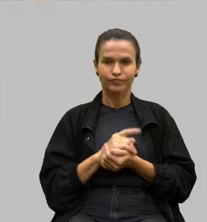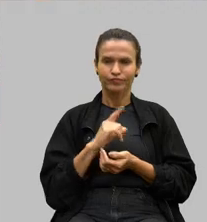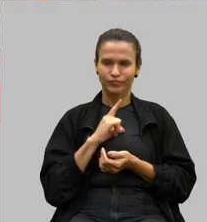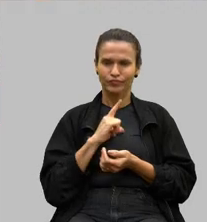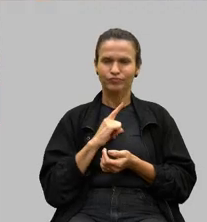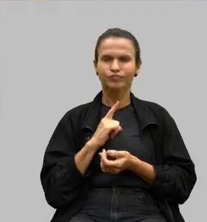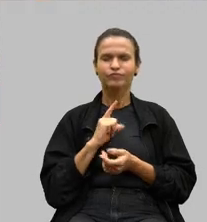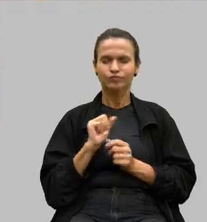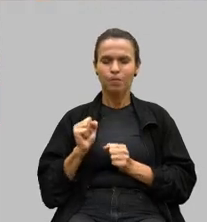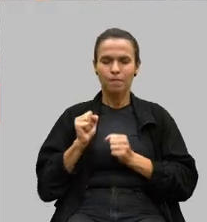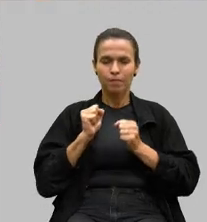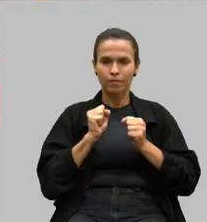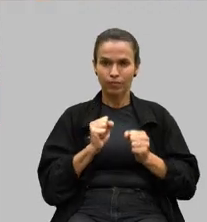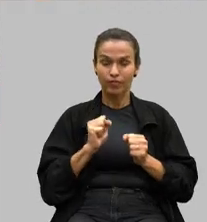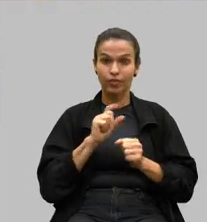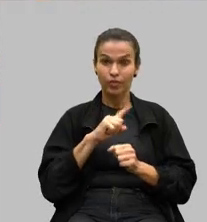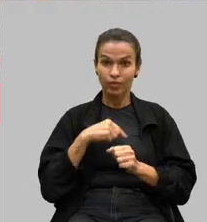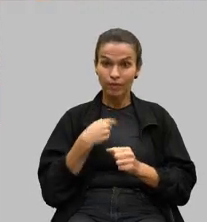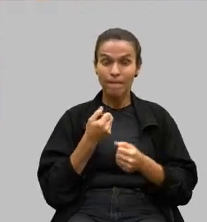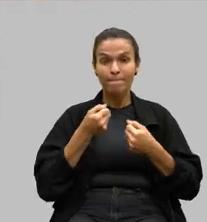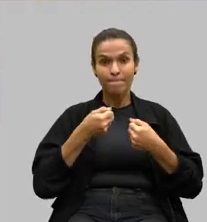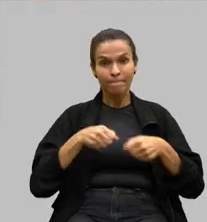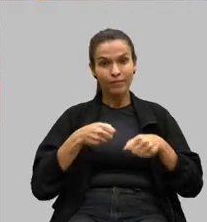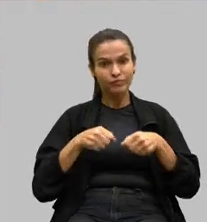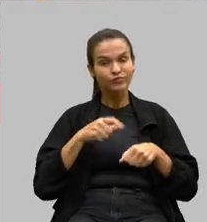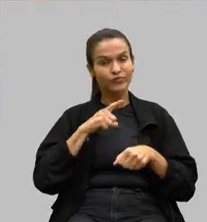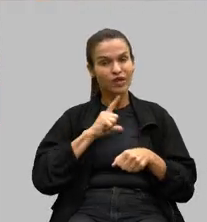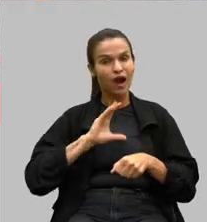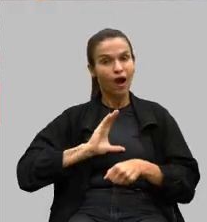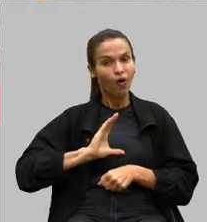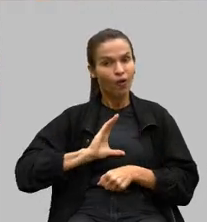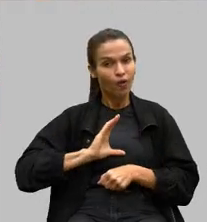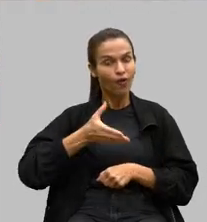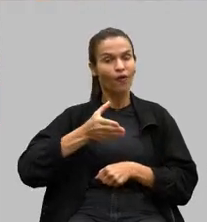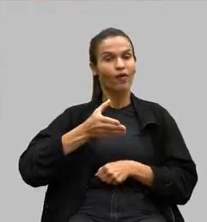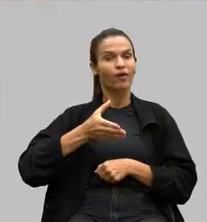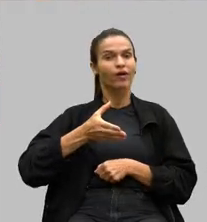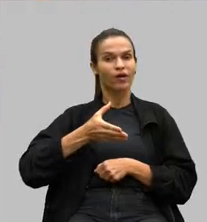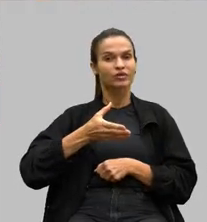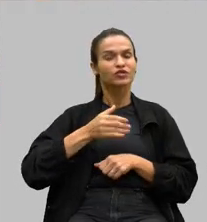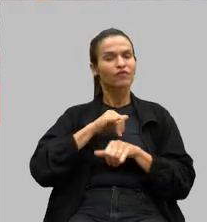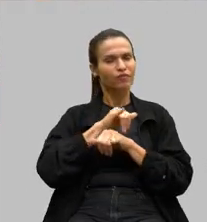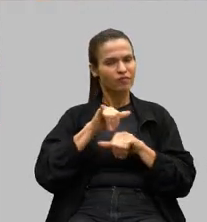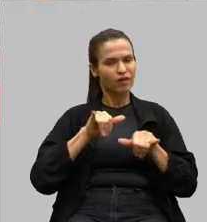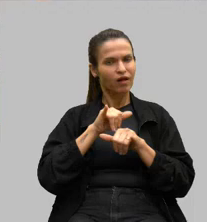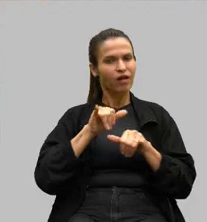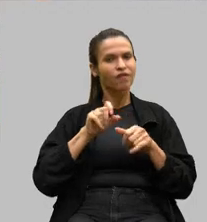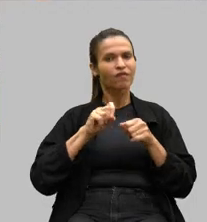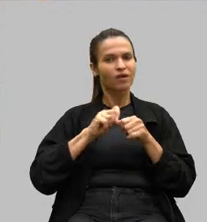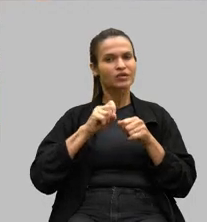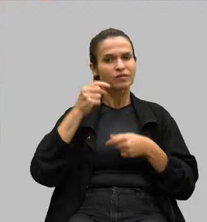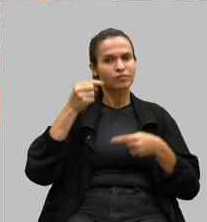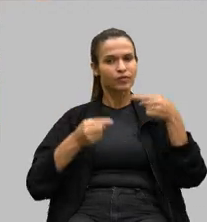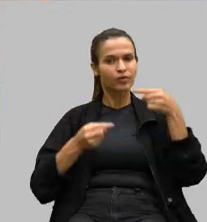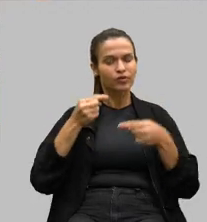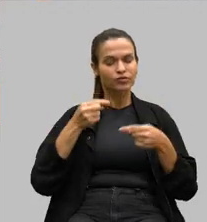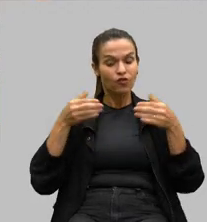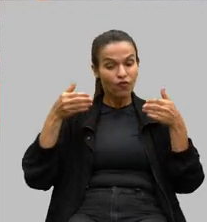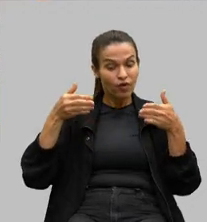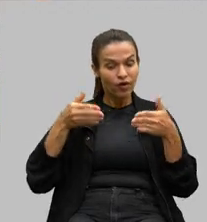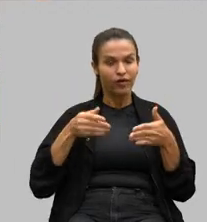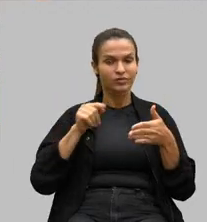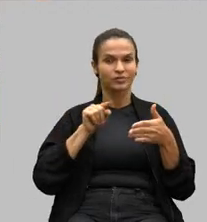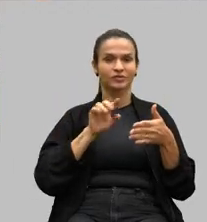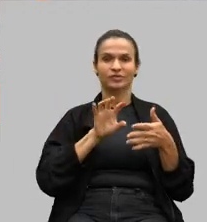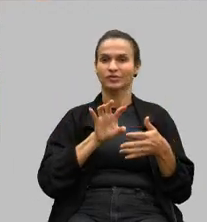potencial e a gente precisa ter a coragem de dizer isso e fazer política para isso e